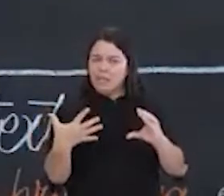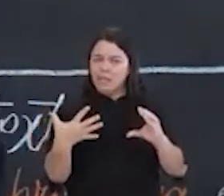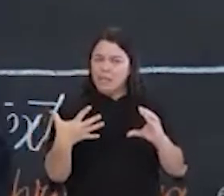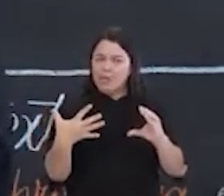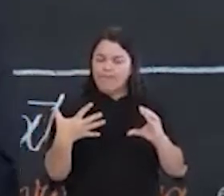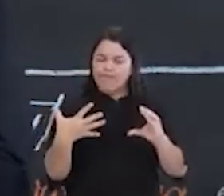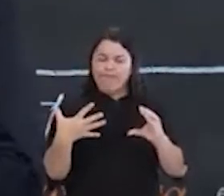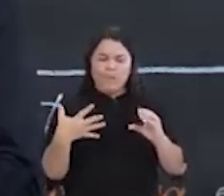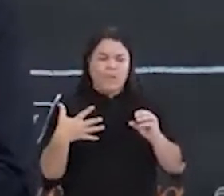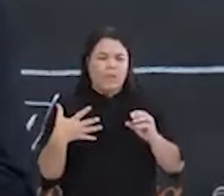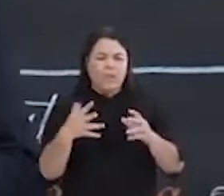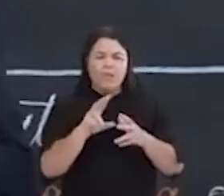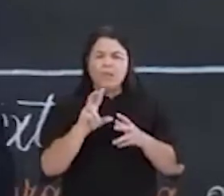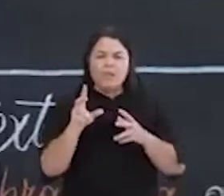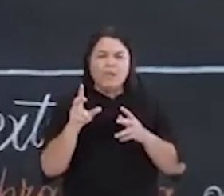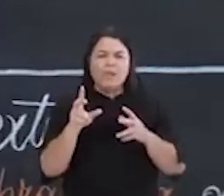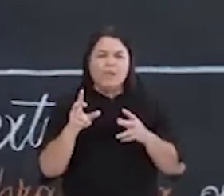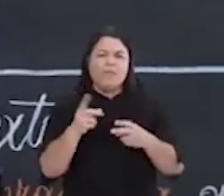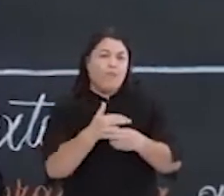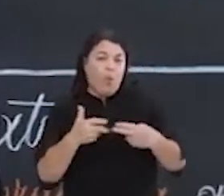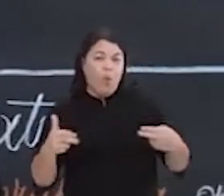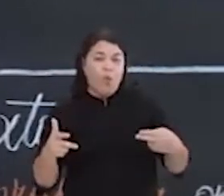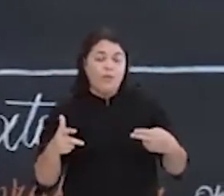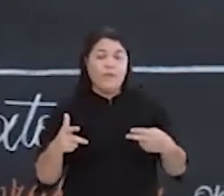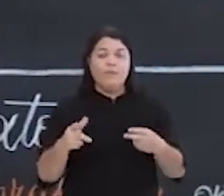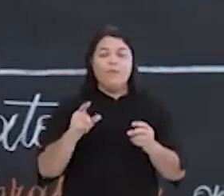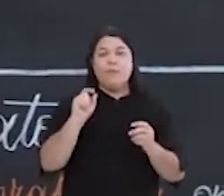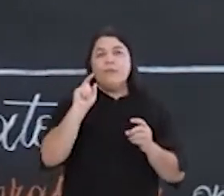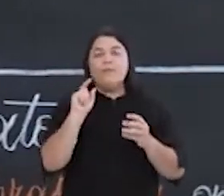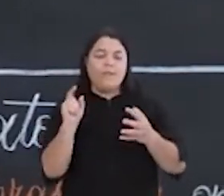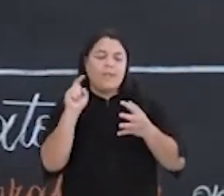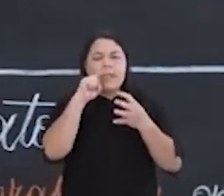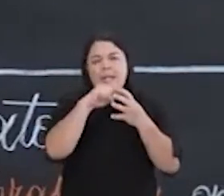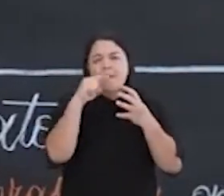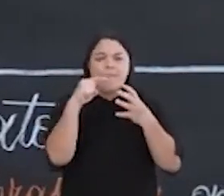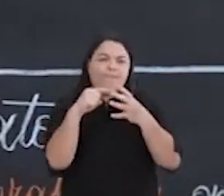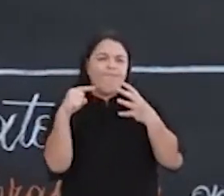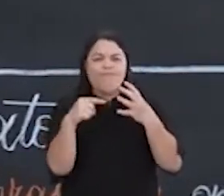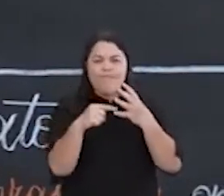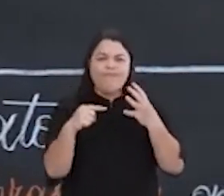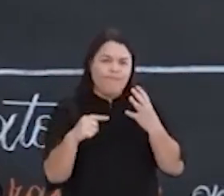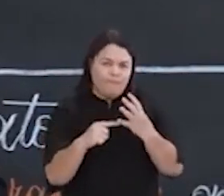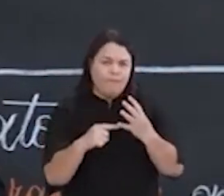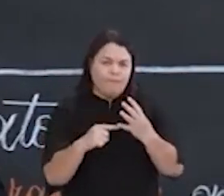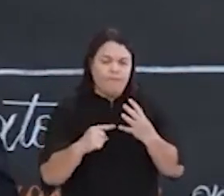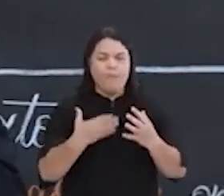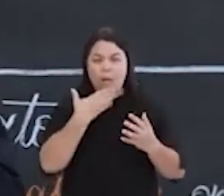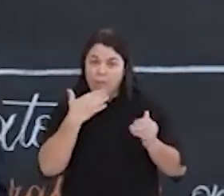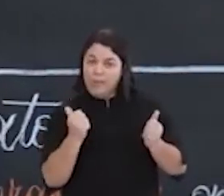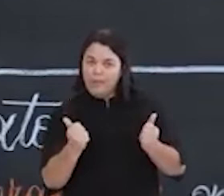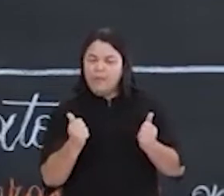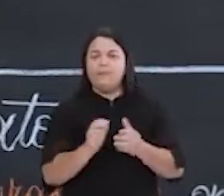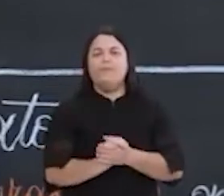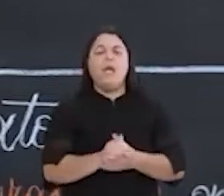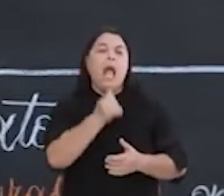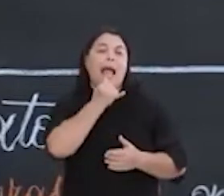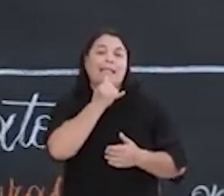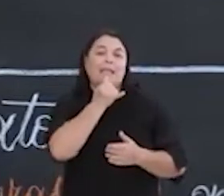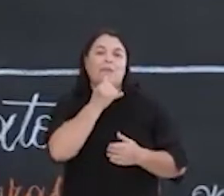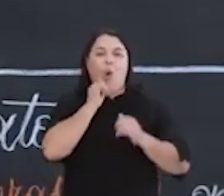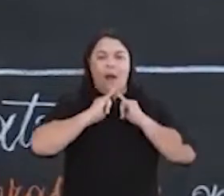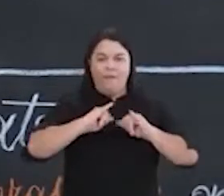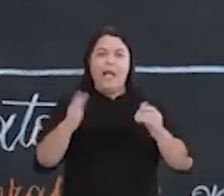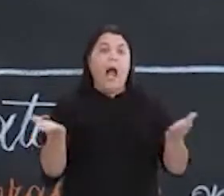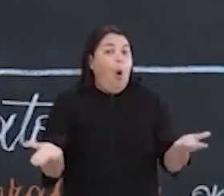que você dá a algo para exatamente caracterizá-lo, especificá-lo melhor. Se eu digo, por exemplo, que hoje